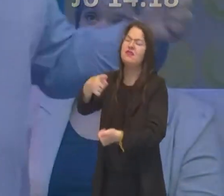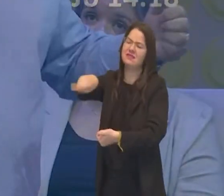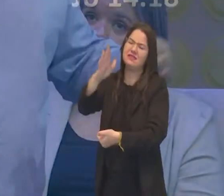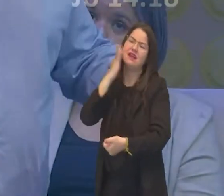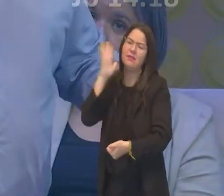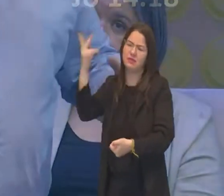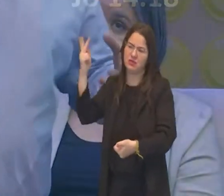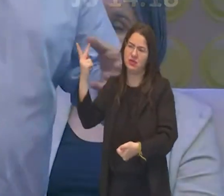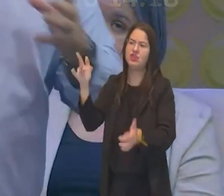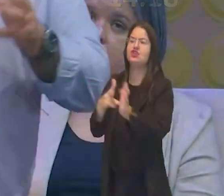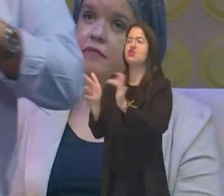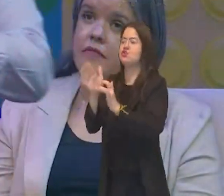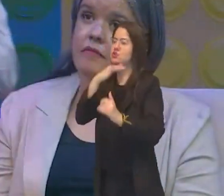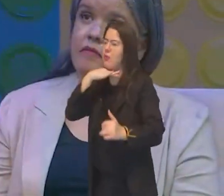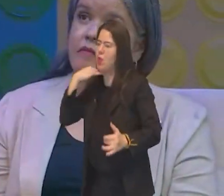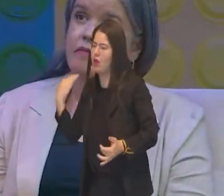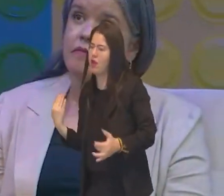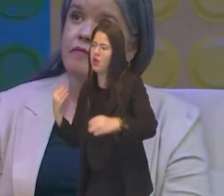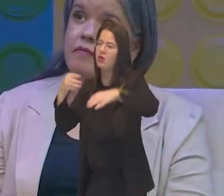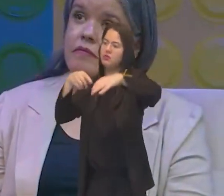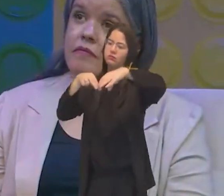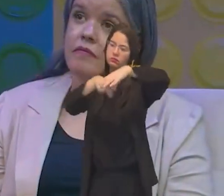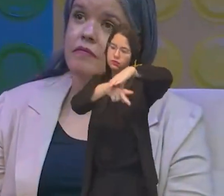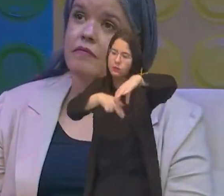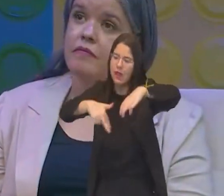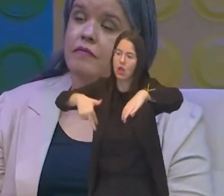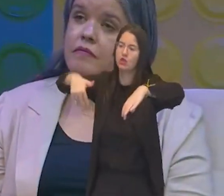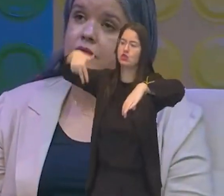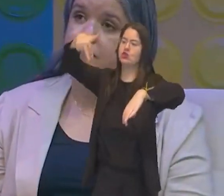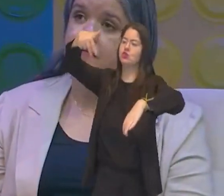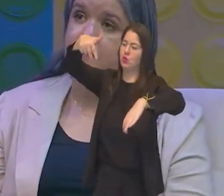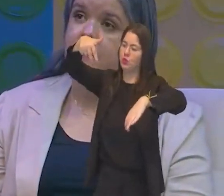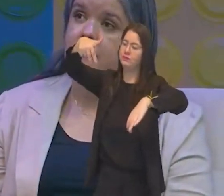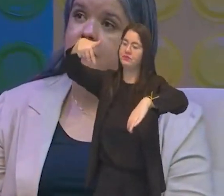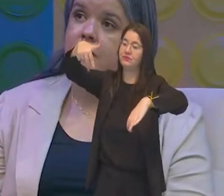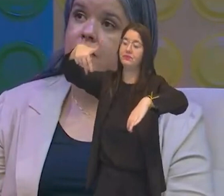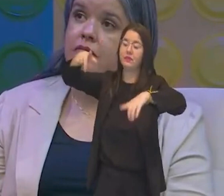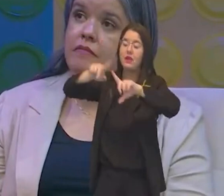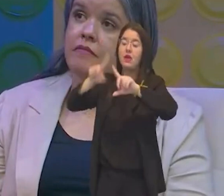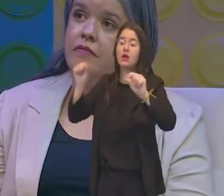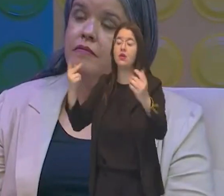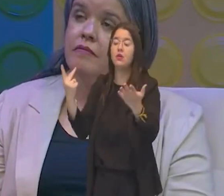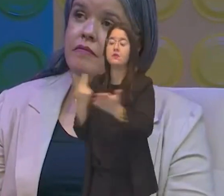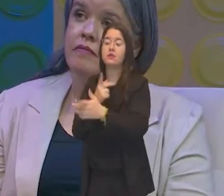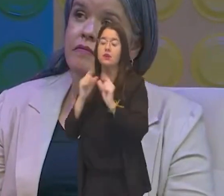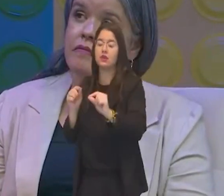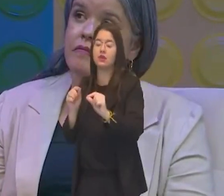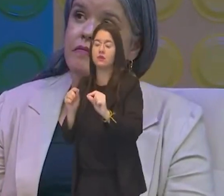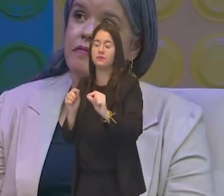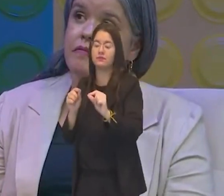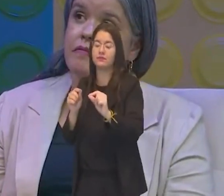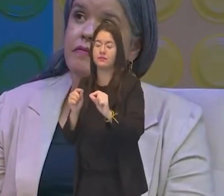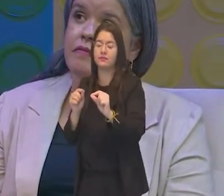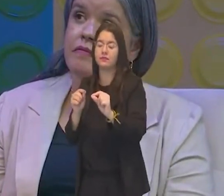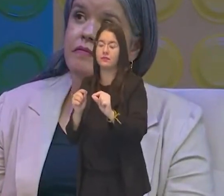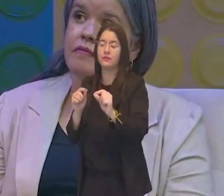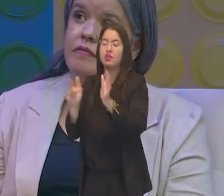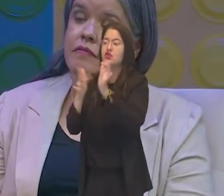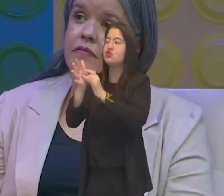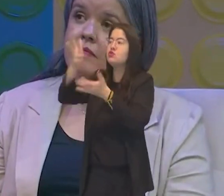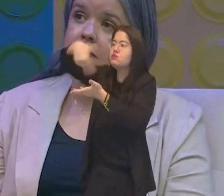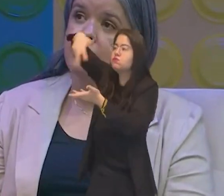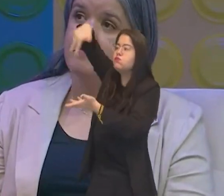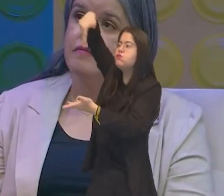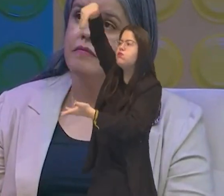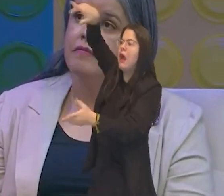morreu, Ele ressuscitou, mas teve uma hora que os discípulos estavam com Ele e Ele foi para o céu. E